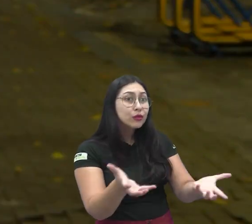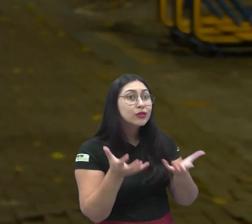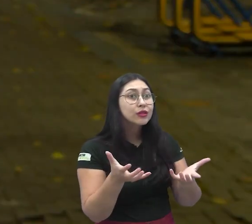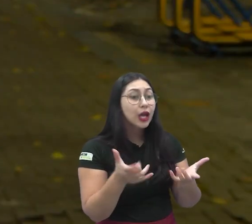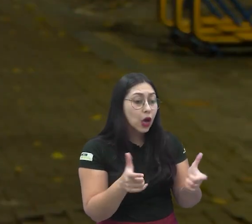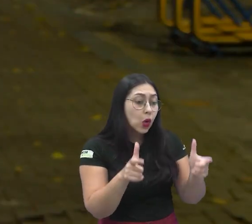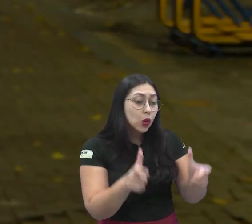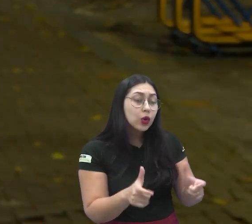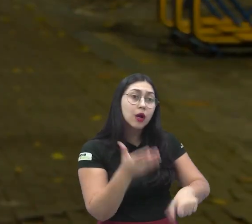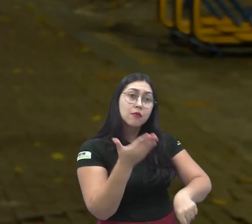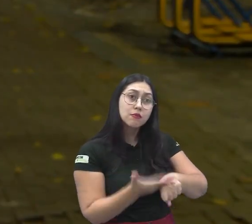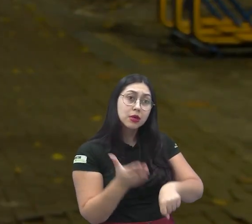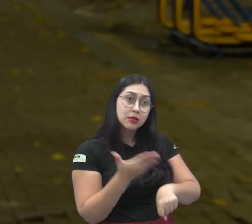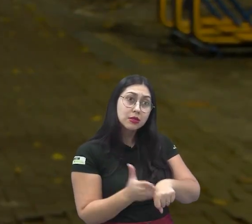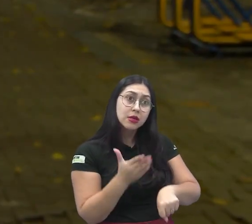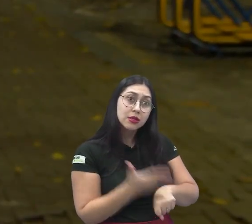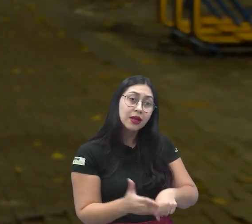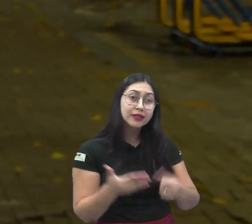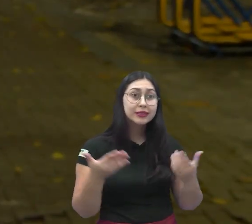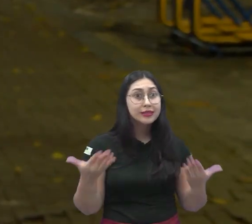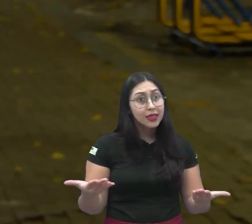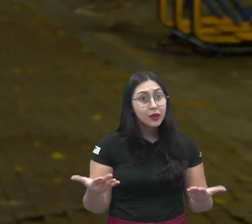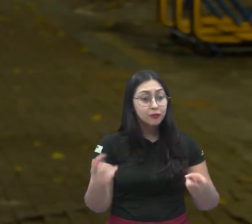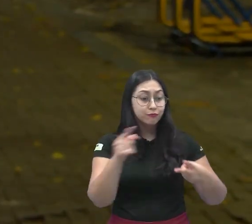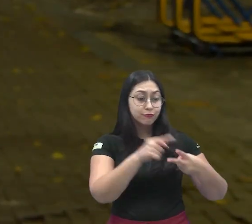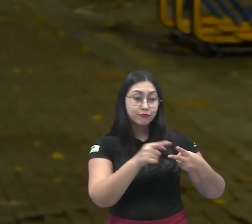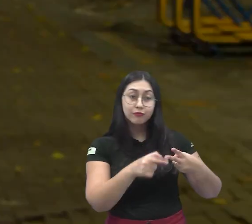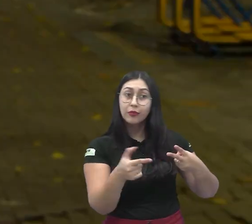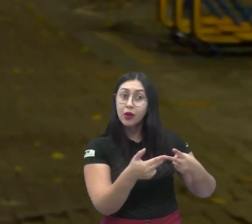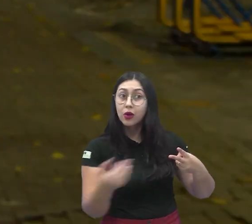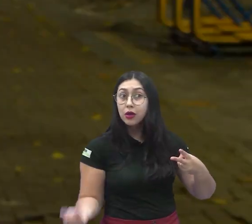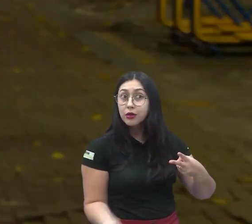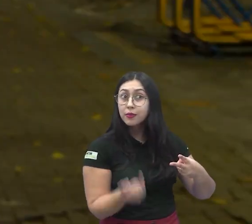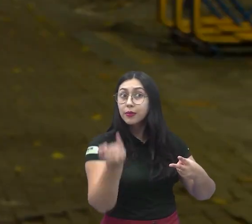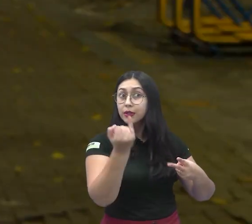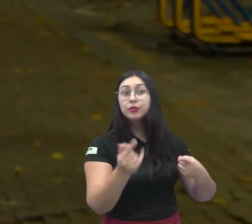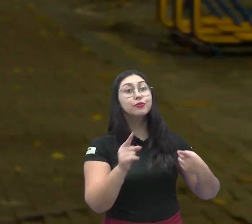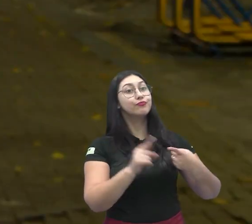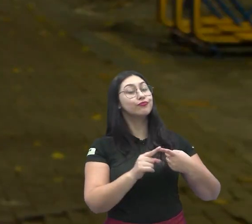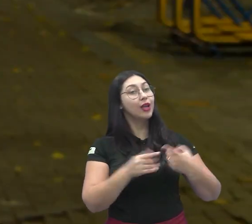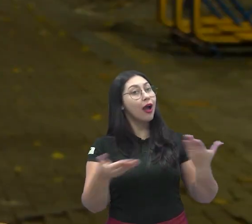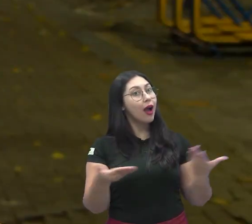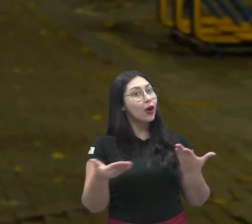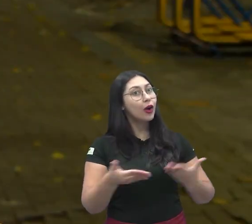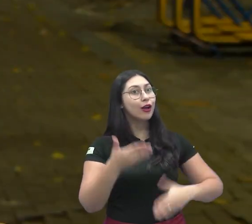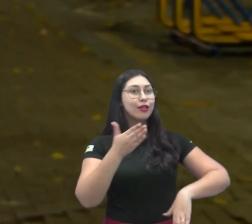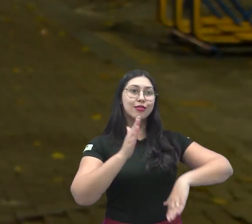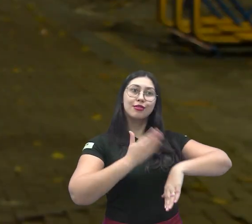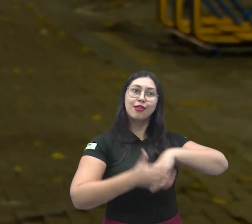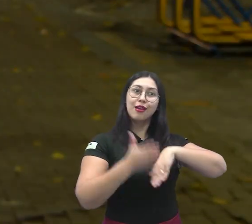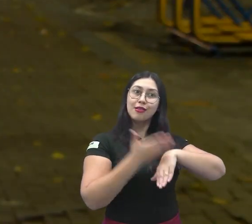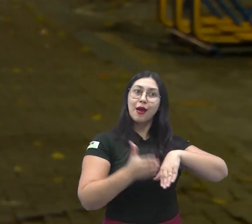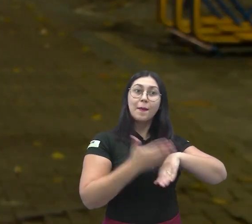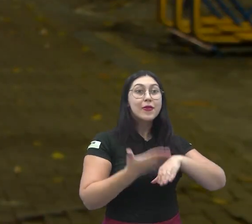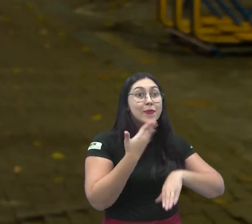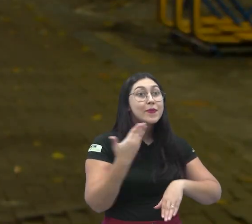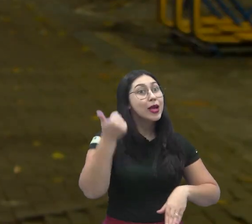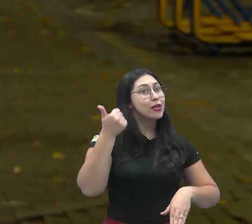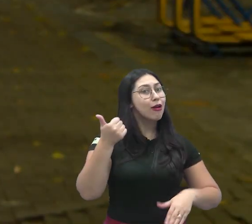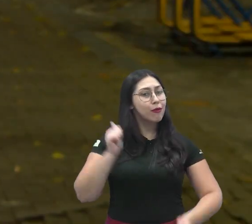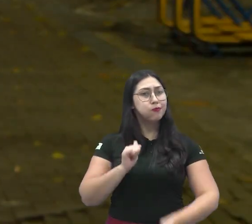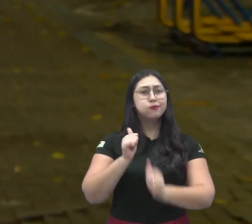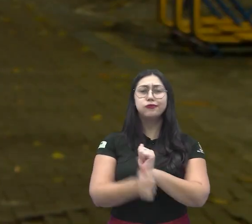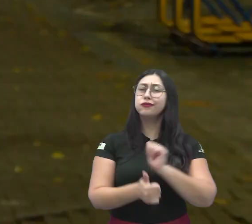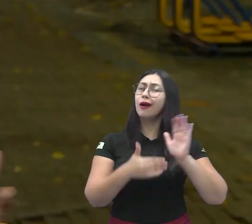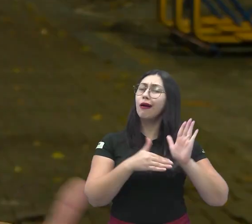buscando mesmo, né, um espaço na elite, treinarem com qualidade. Então a gente tem aí duas coisas importantes. A gente tem o melhor desenvolvimento do treinamento, então